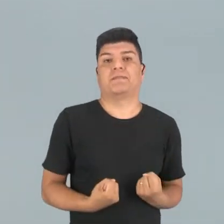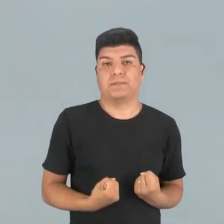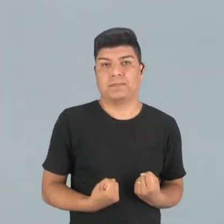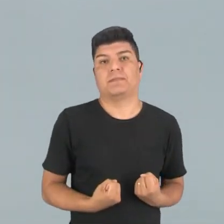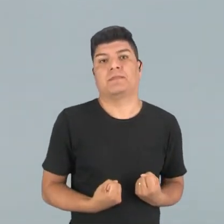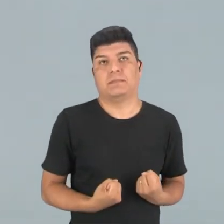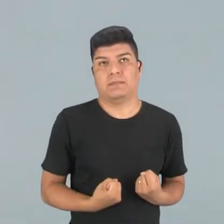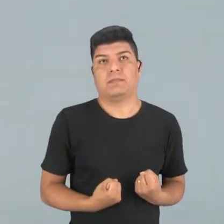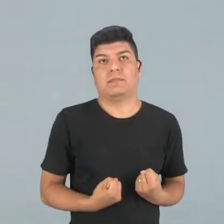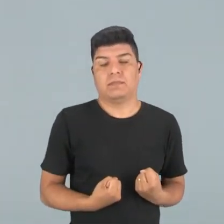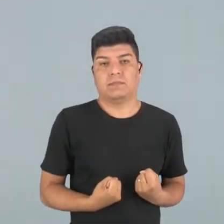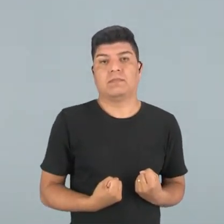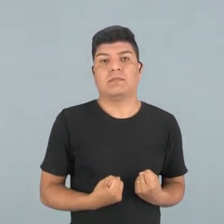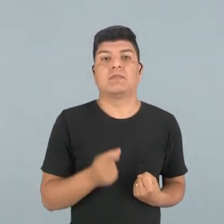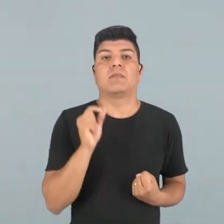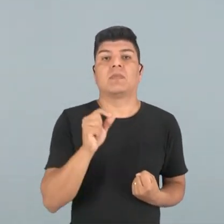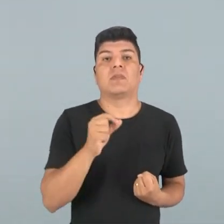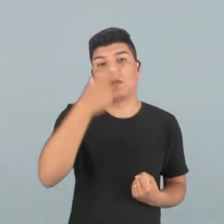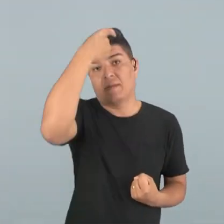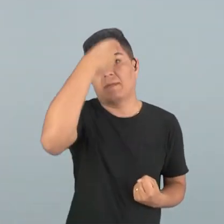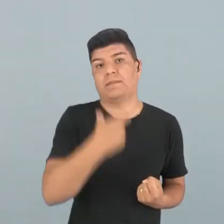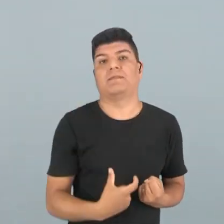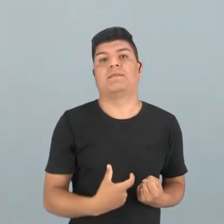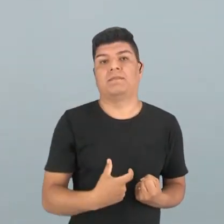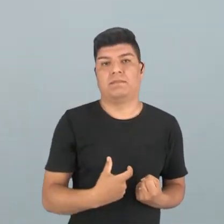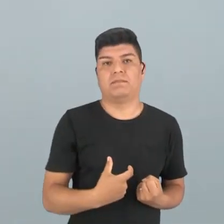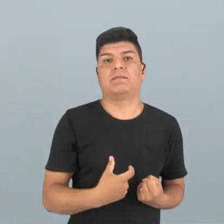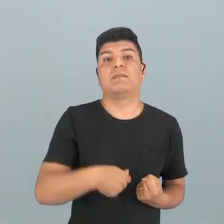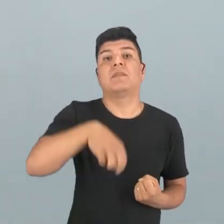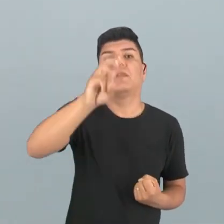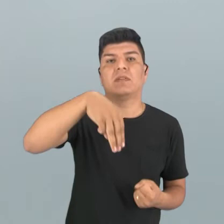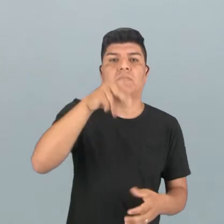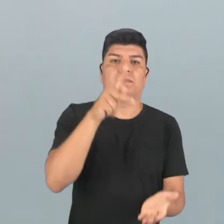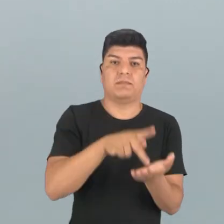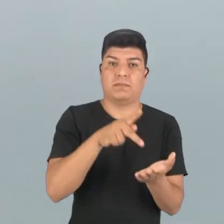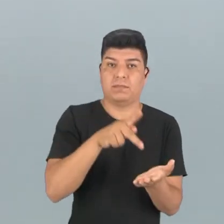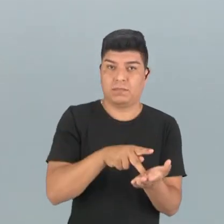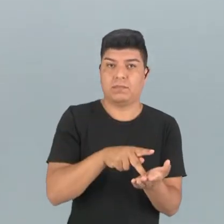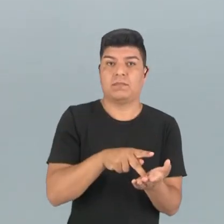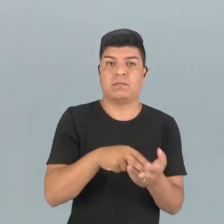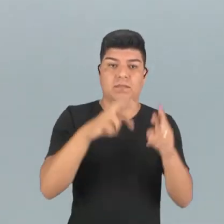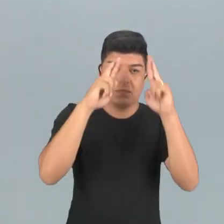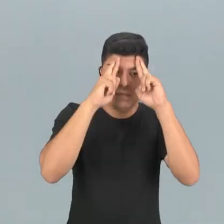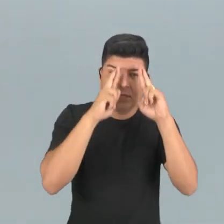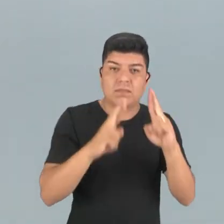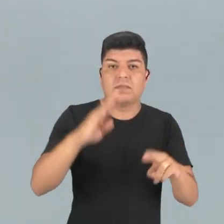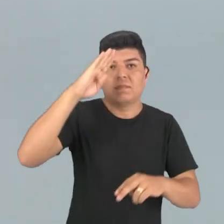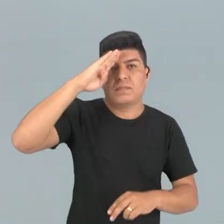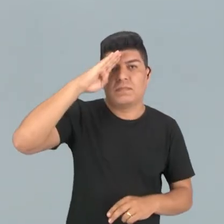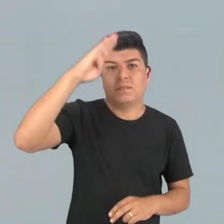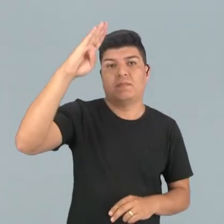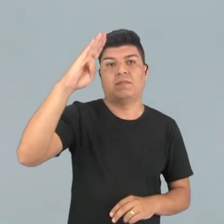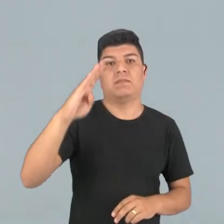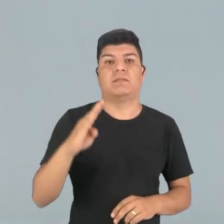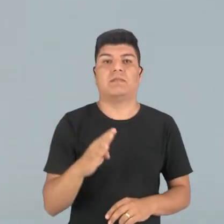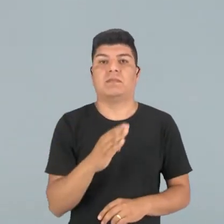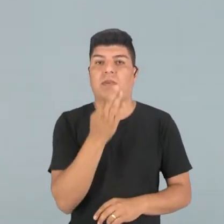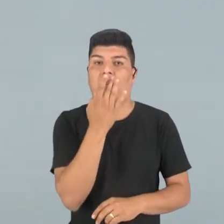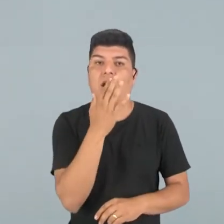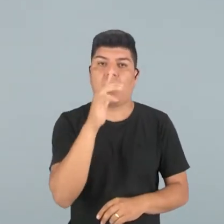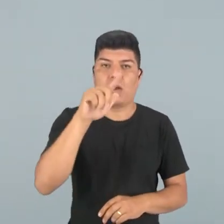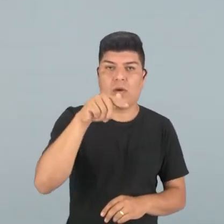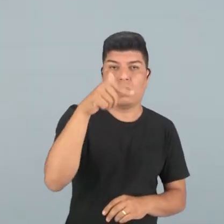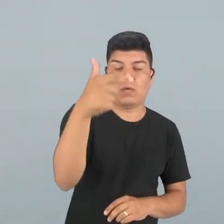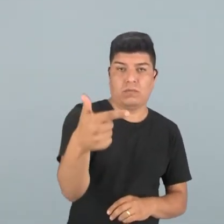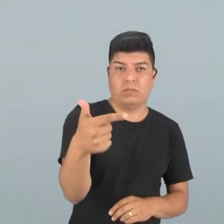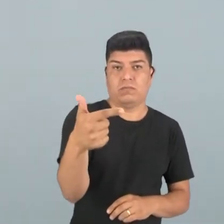né? Aceitarmos quem somos, né? E principalmente respeitar, né, a cor do outro e